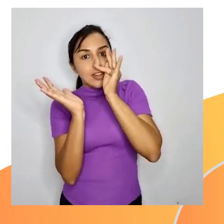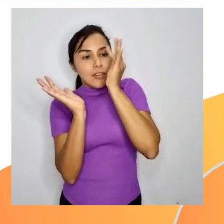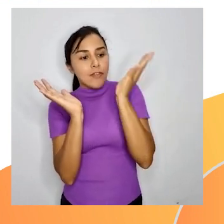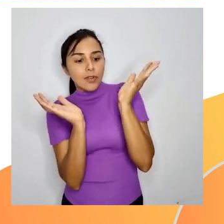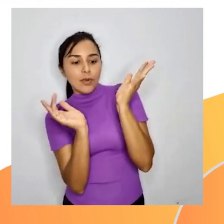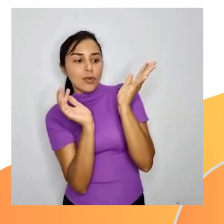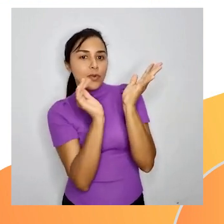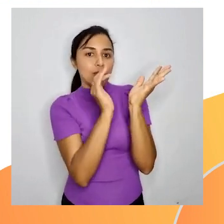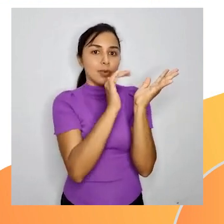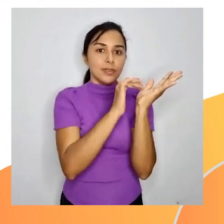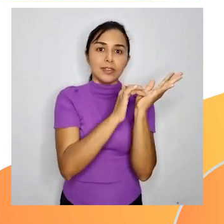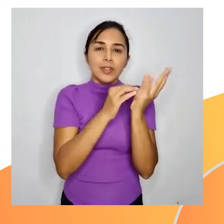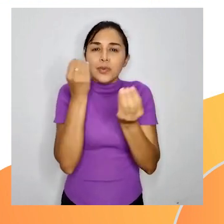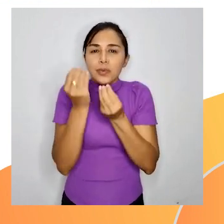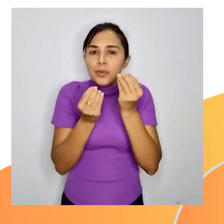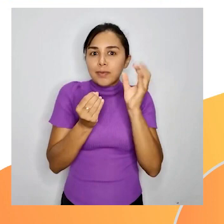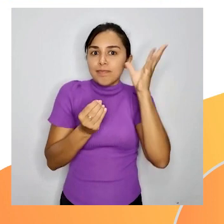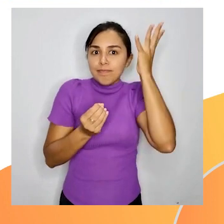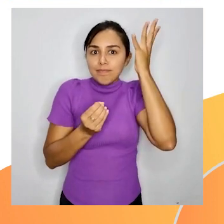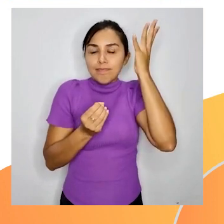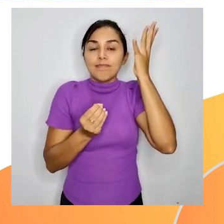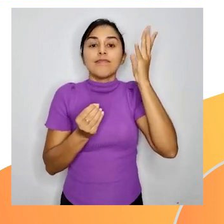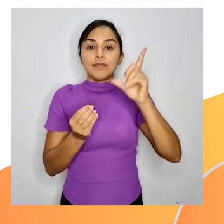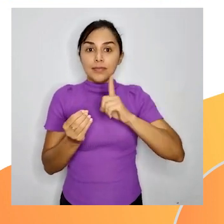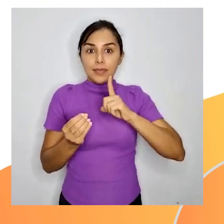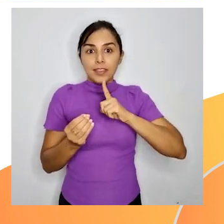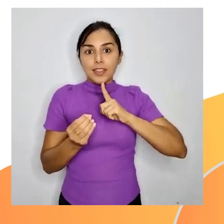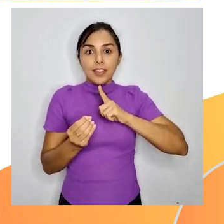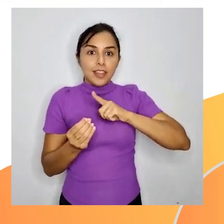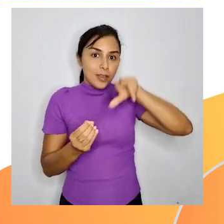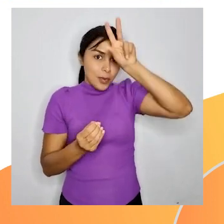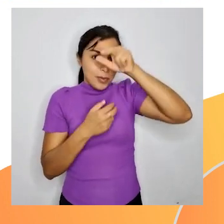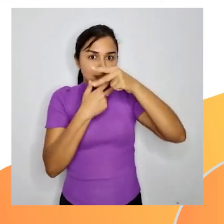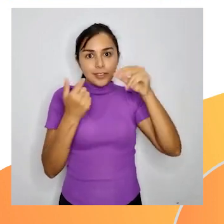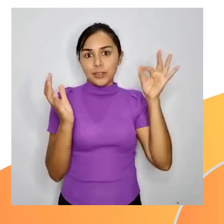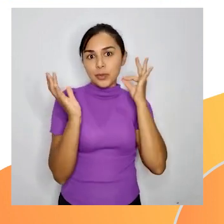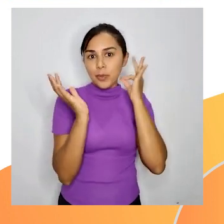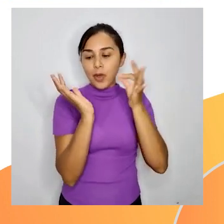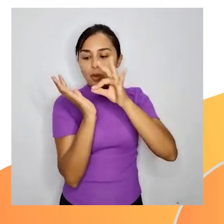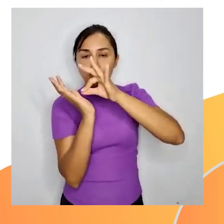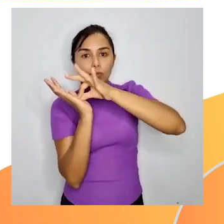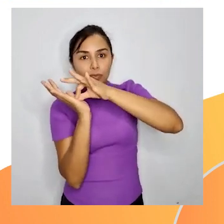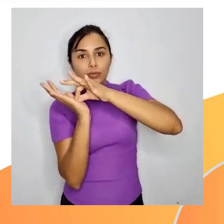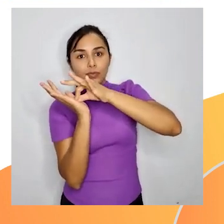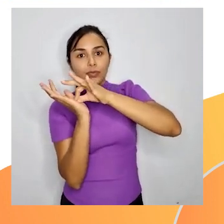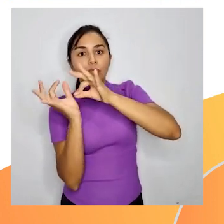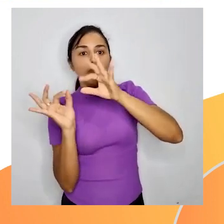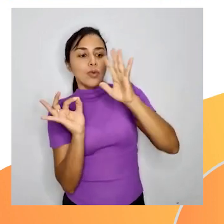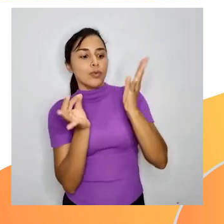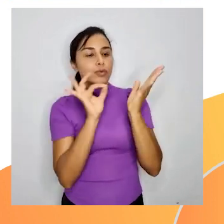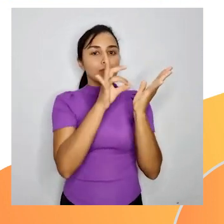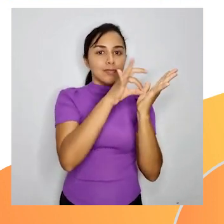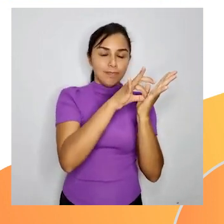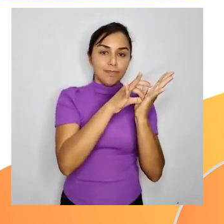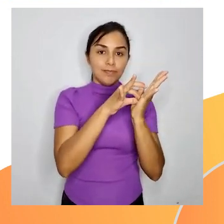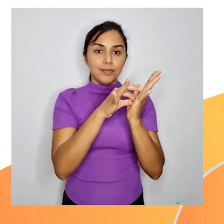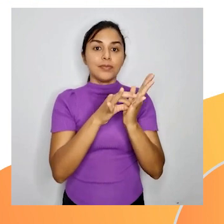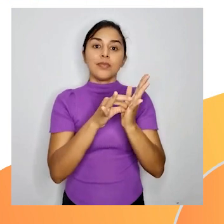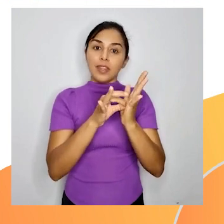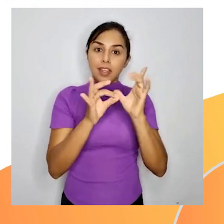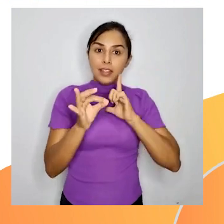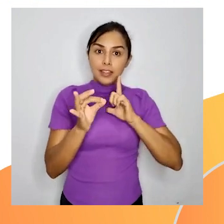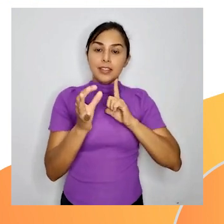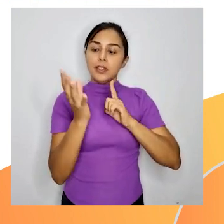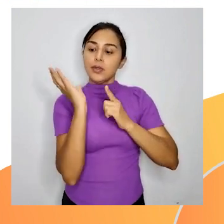flor. Quem faz esse transporte? Os agentes polinizadores. O grão de pólen é depositado no estigma, que é a